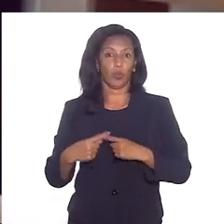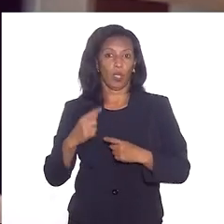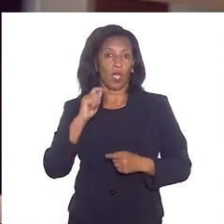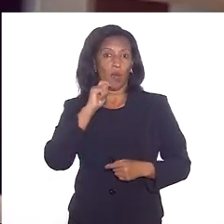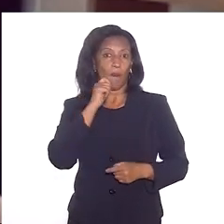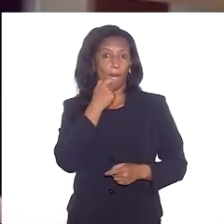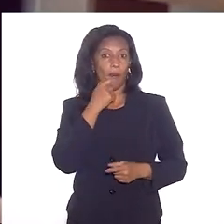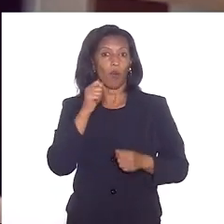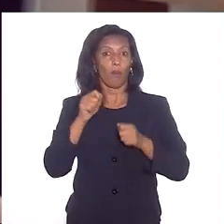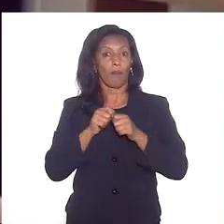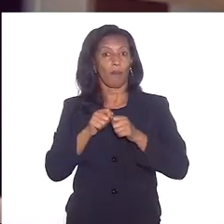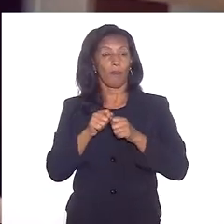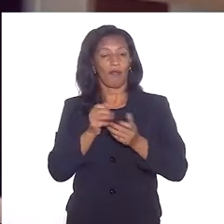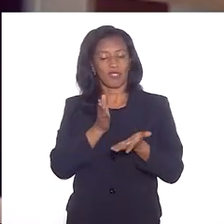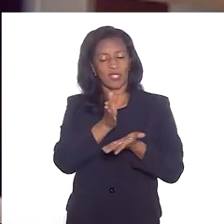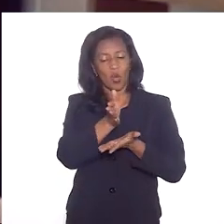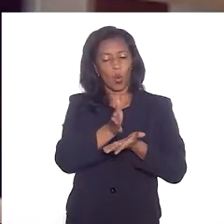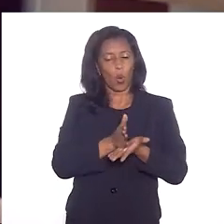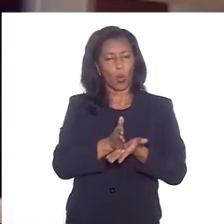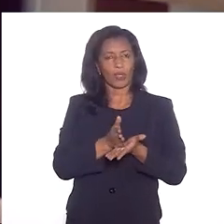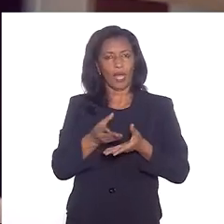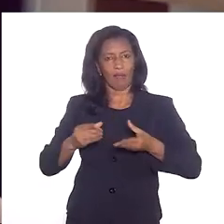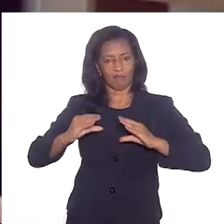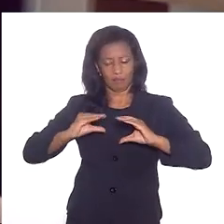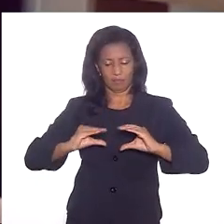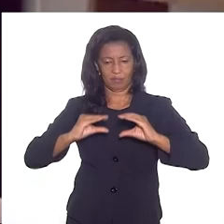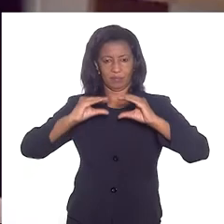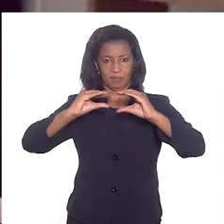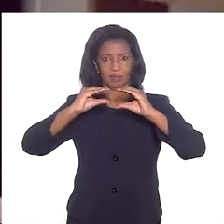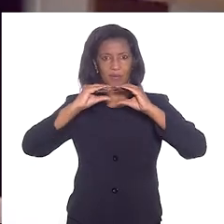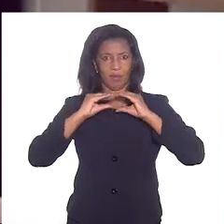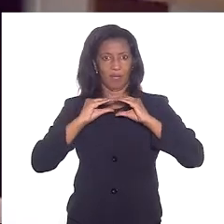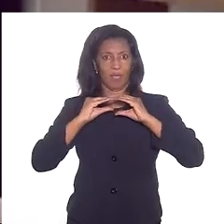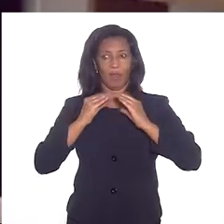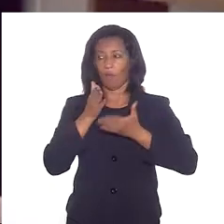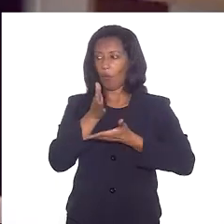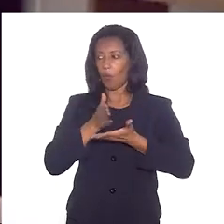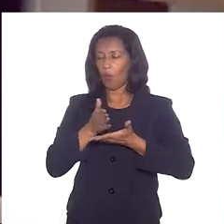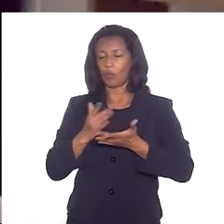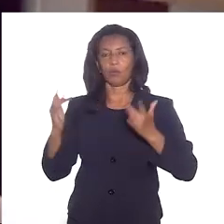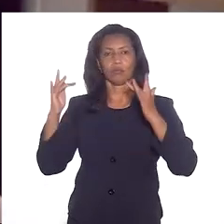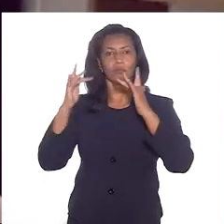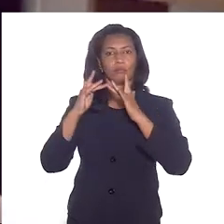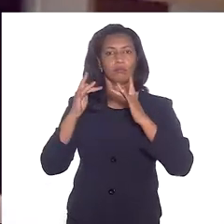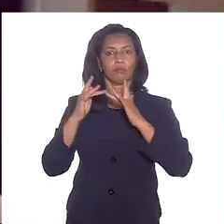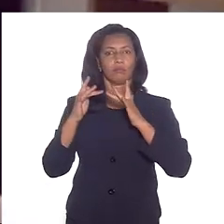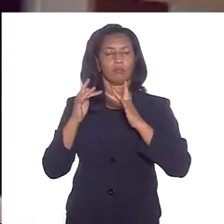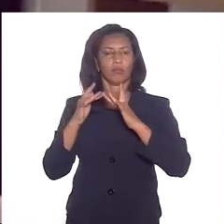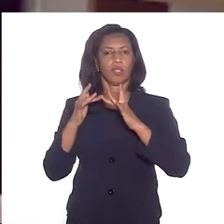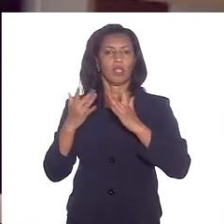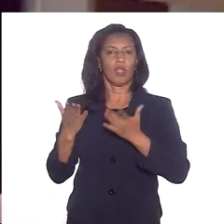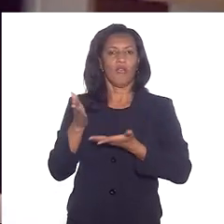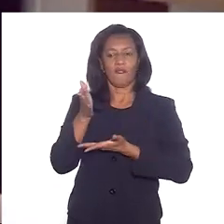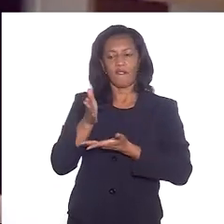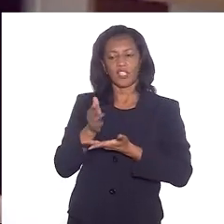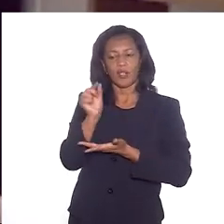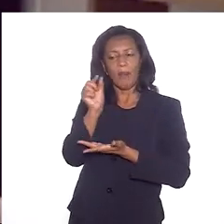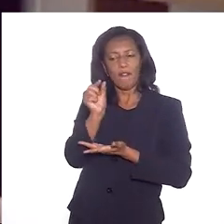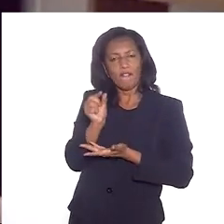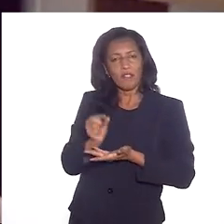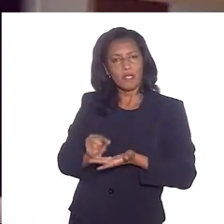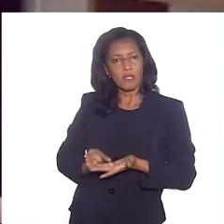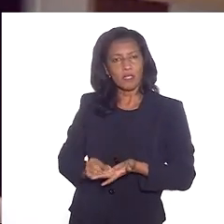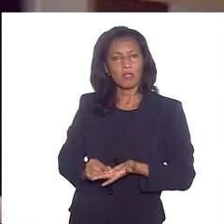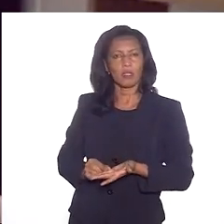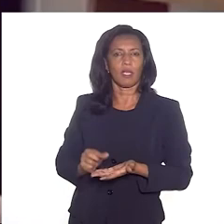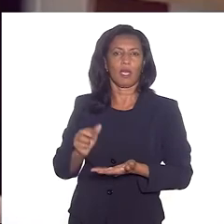é que seja um pão para poder fazer sanduíche, as pessoas vão cortando de acordo com, né, que é mais grossinha a